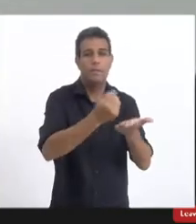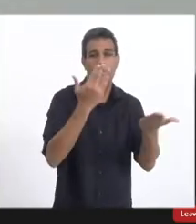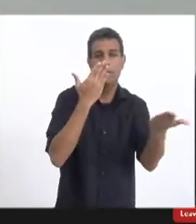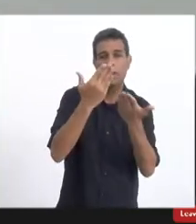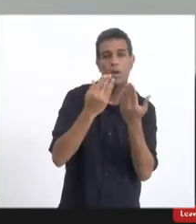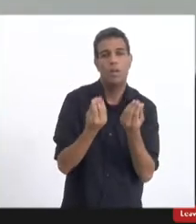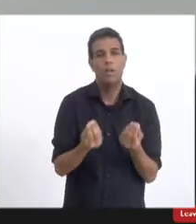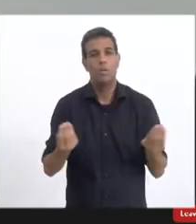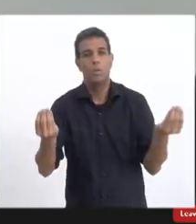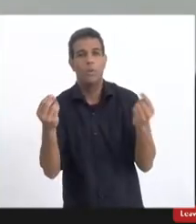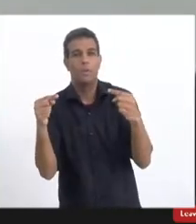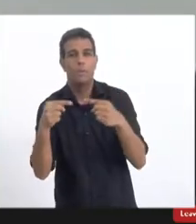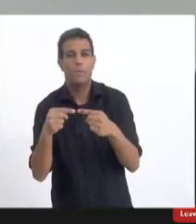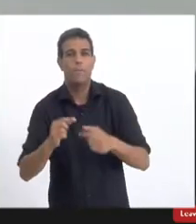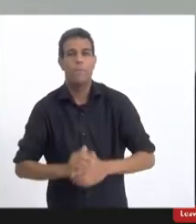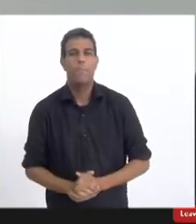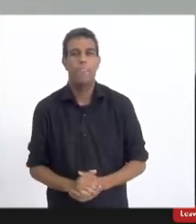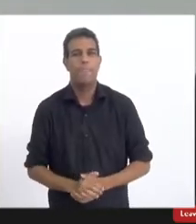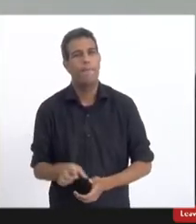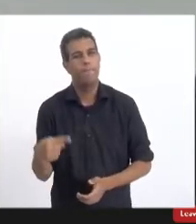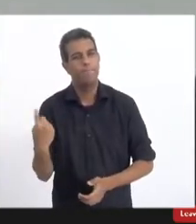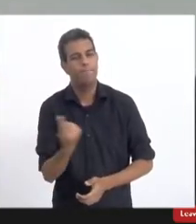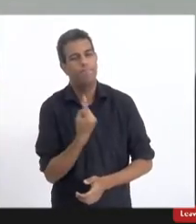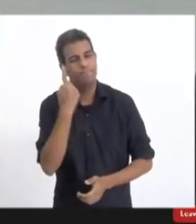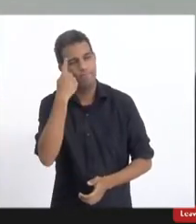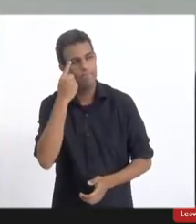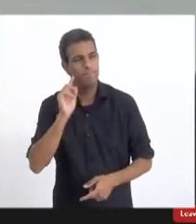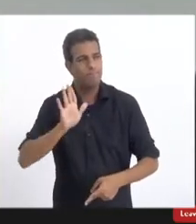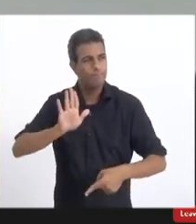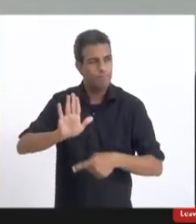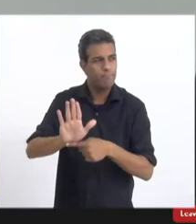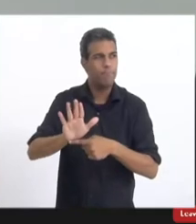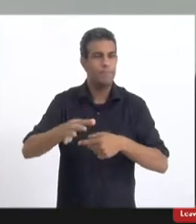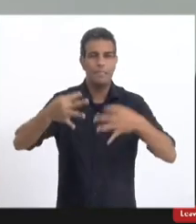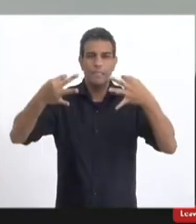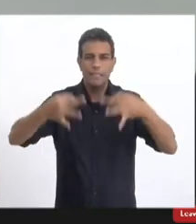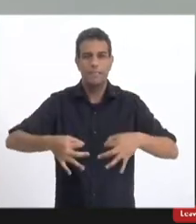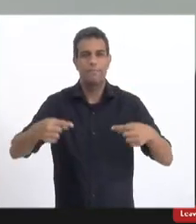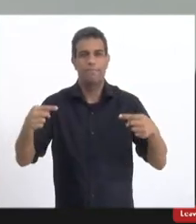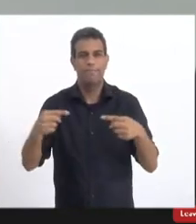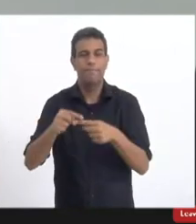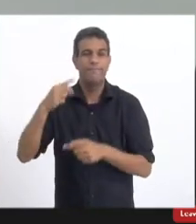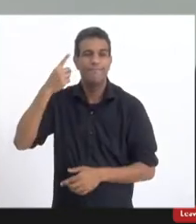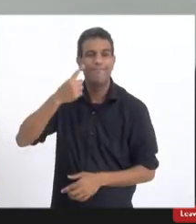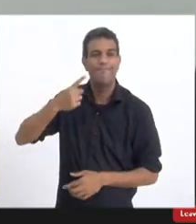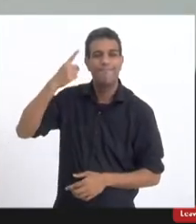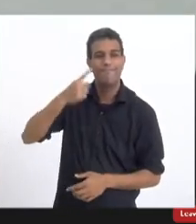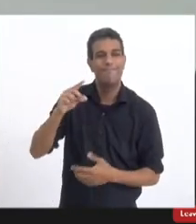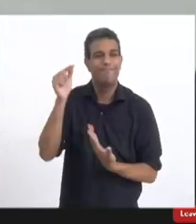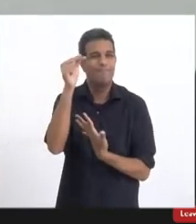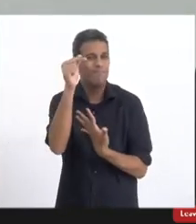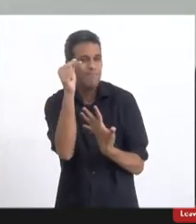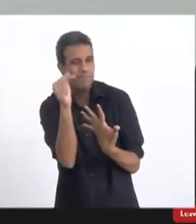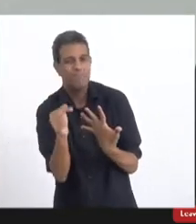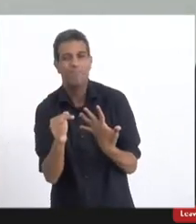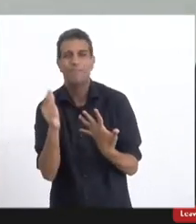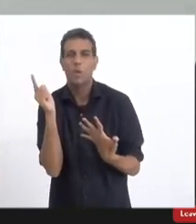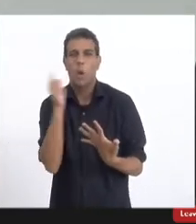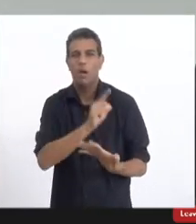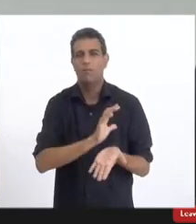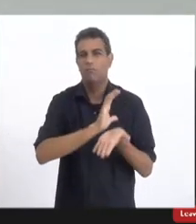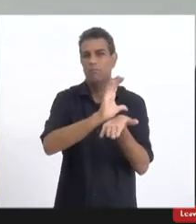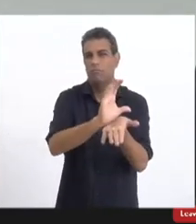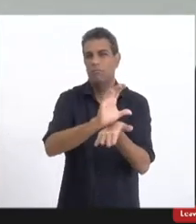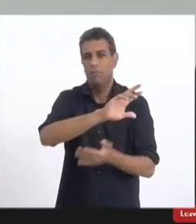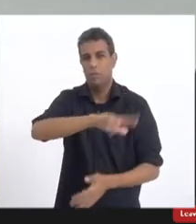psicológica, e a gente conta com um apoio, né, do deputado para que a gente consiga trazer recurso. Não